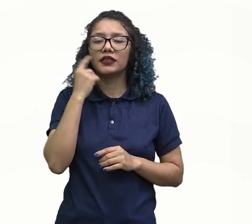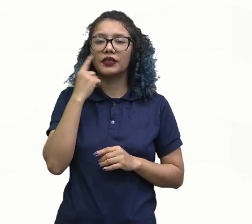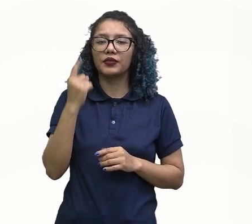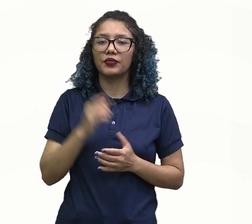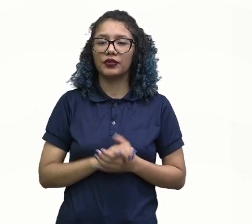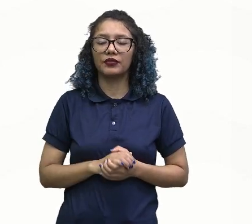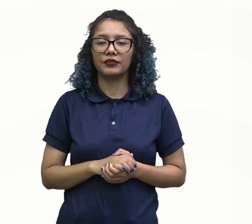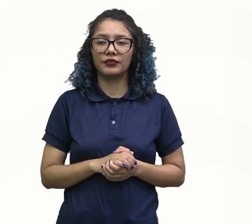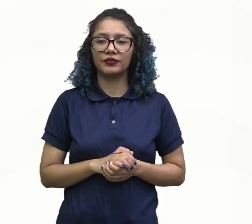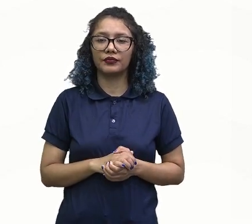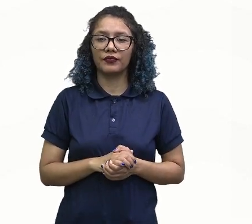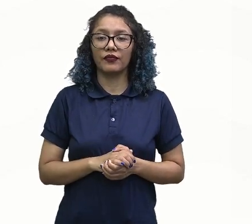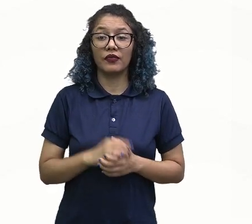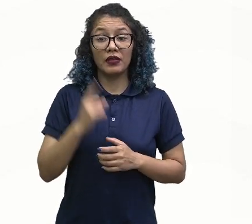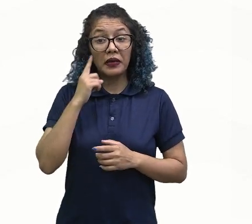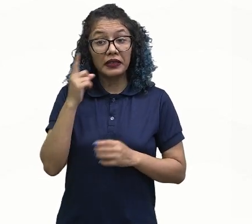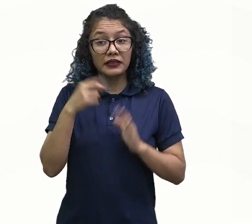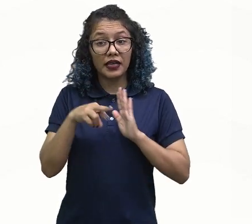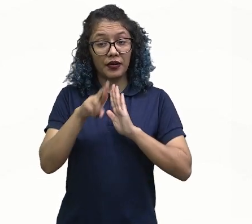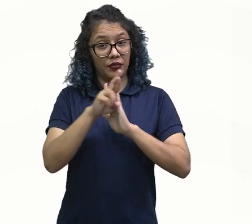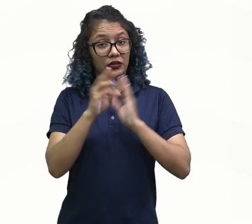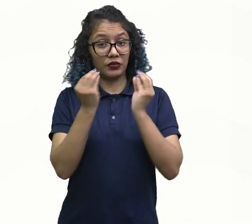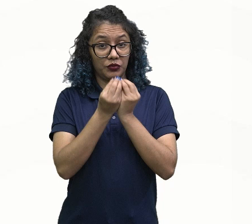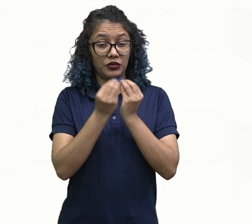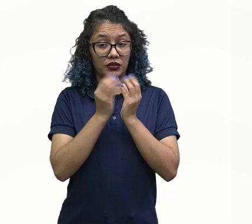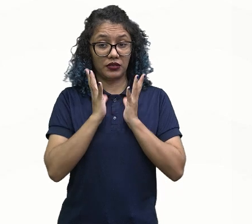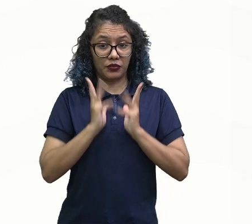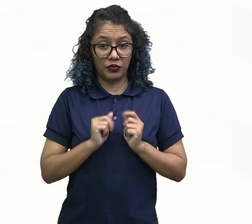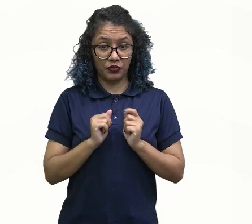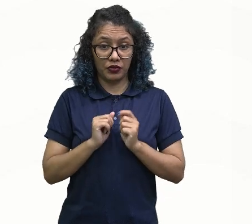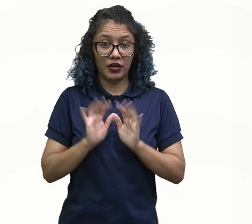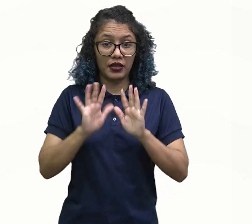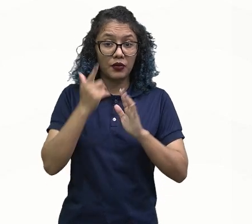uma substância pura e aqui é uma mistura.